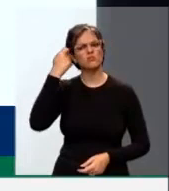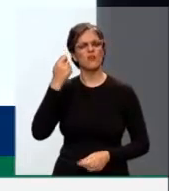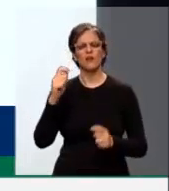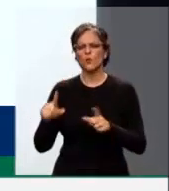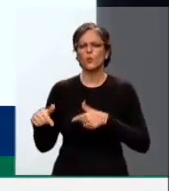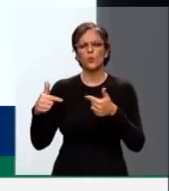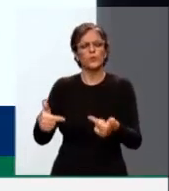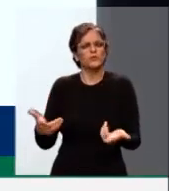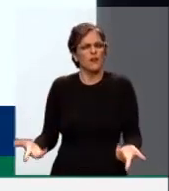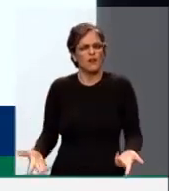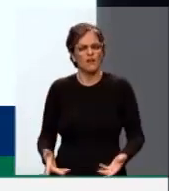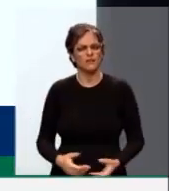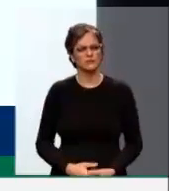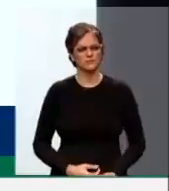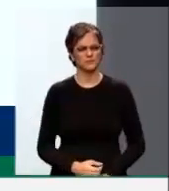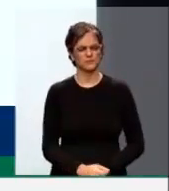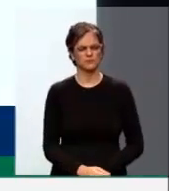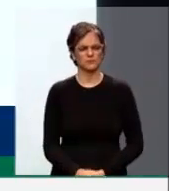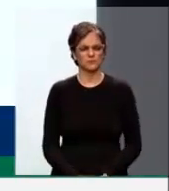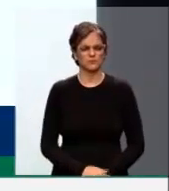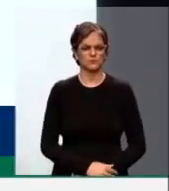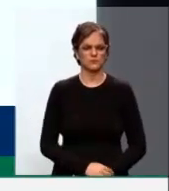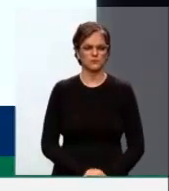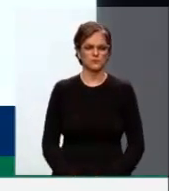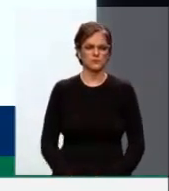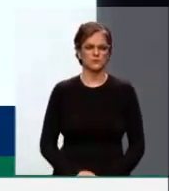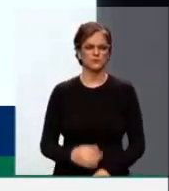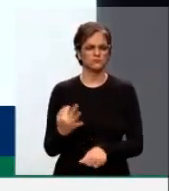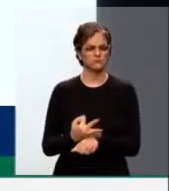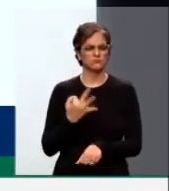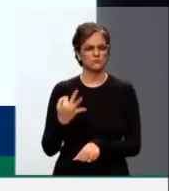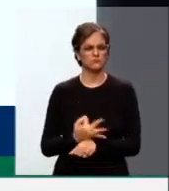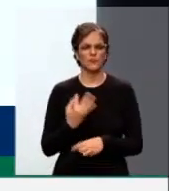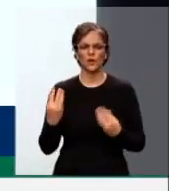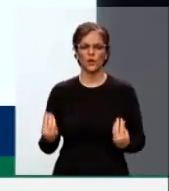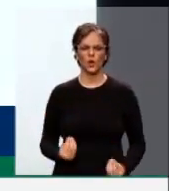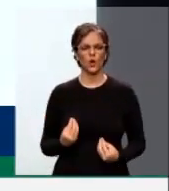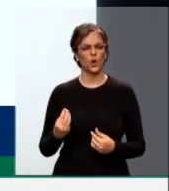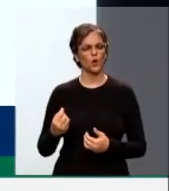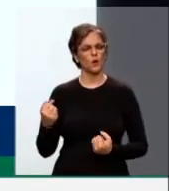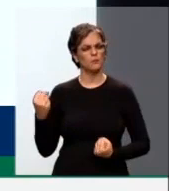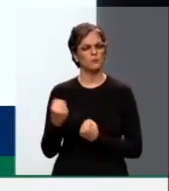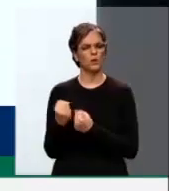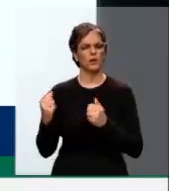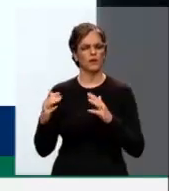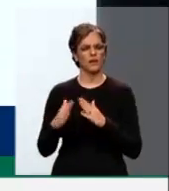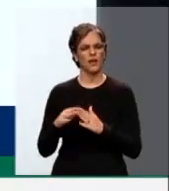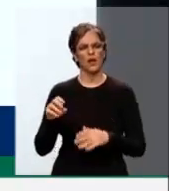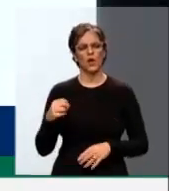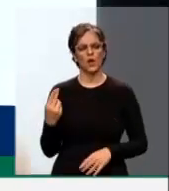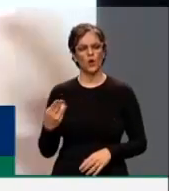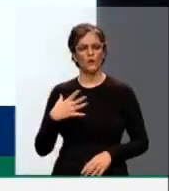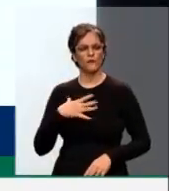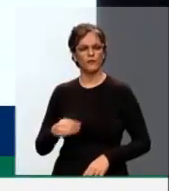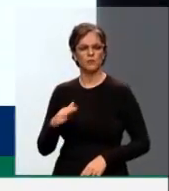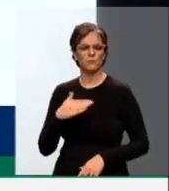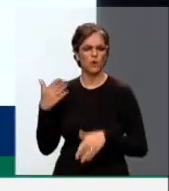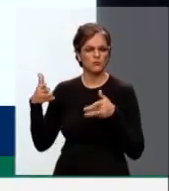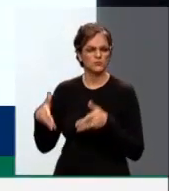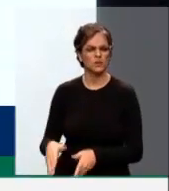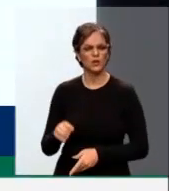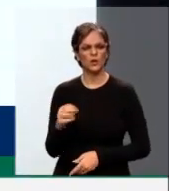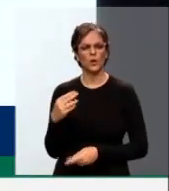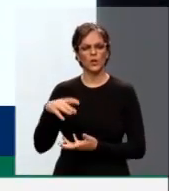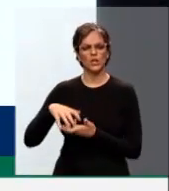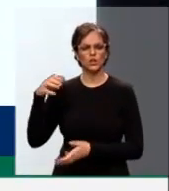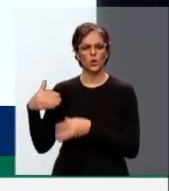enfrentar, seja no corre do dia a dia para sustentar a sua casa, seja para enterrar um filho, seja para levar um